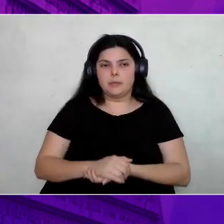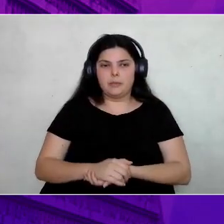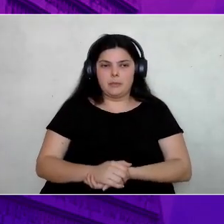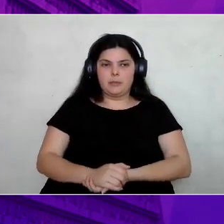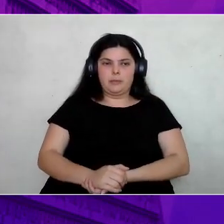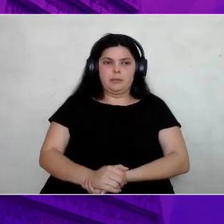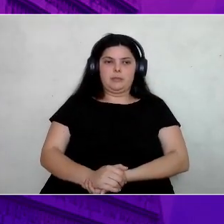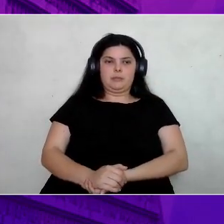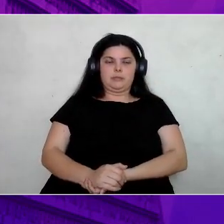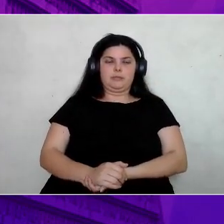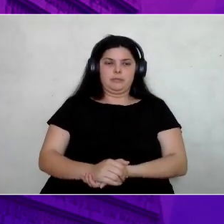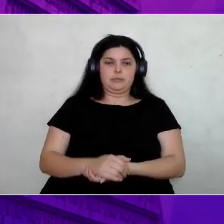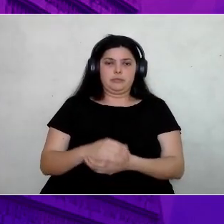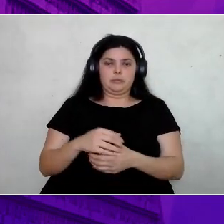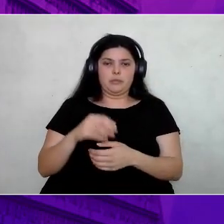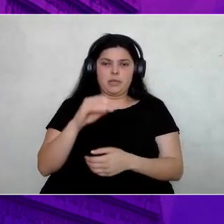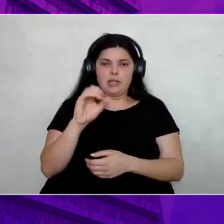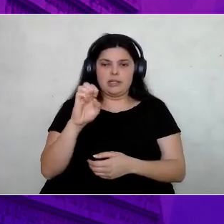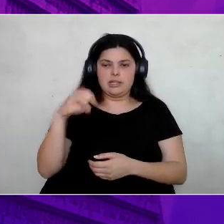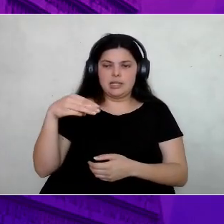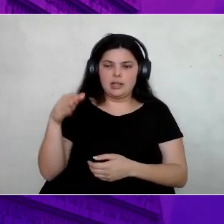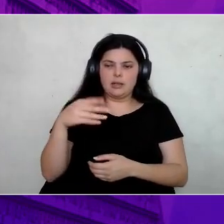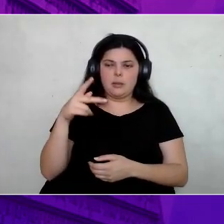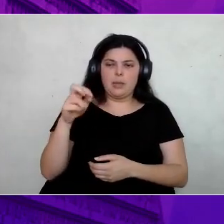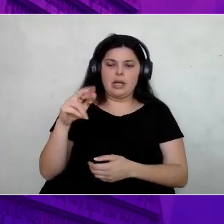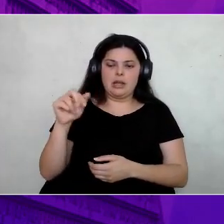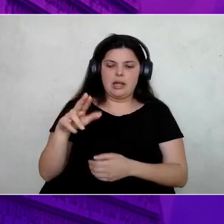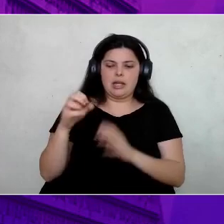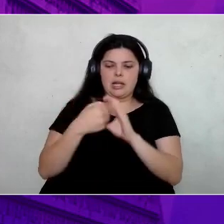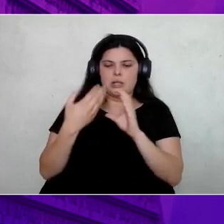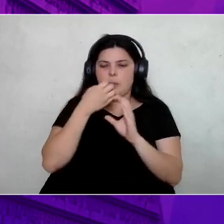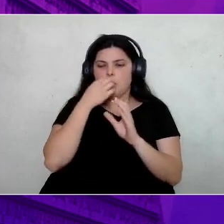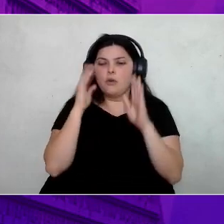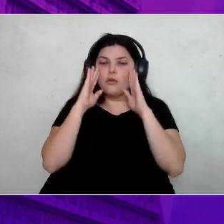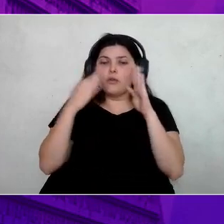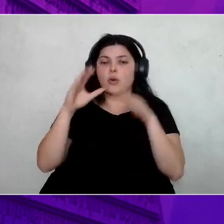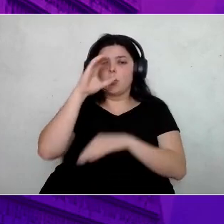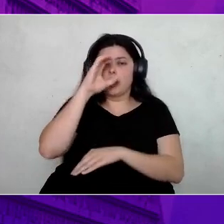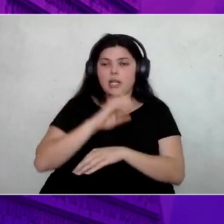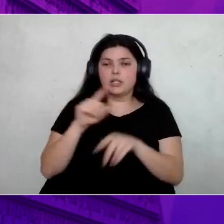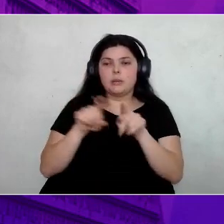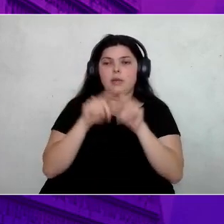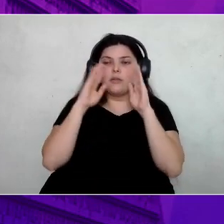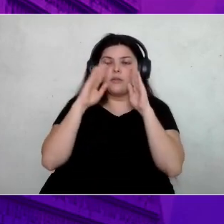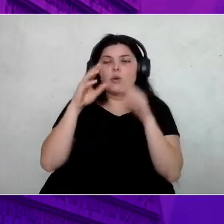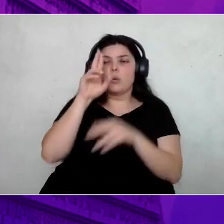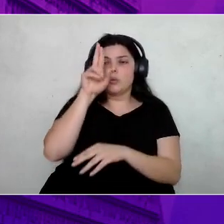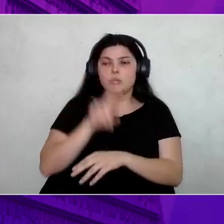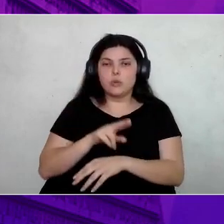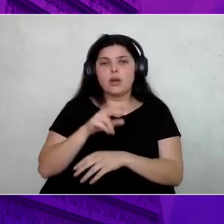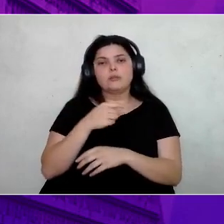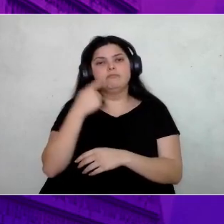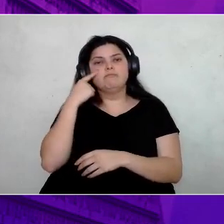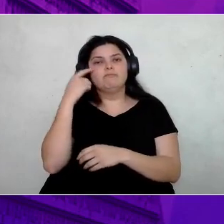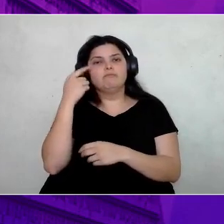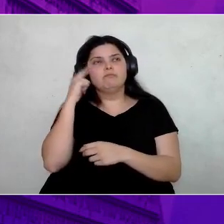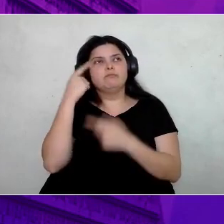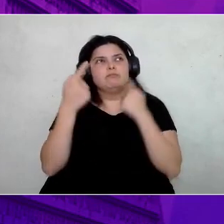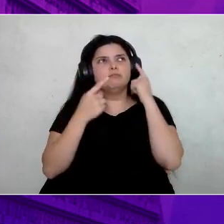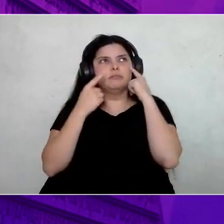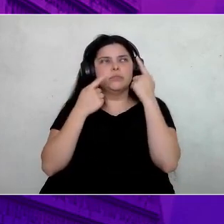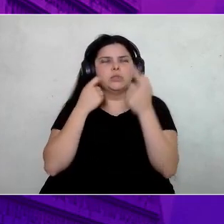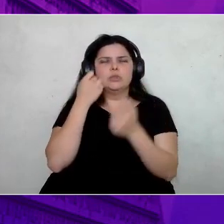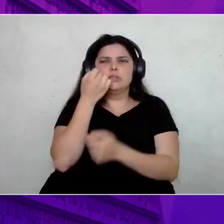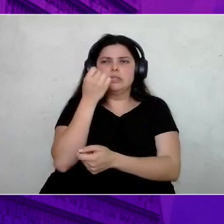tem uma característica legal, que eles são bem voltados para o cliente, bem voltados para o usuário, e a gente pensou, cara, se a gente levar